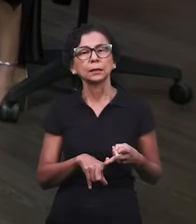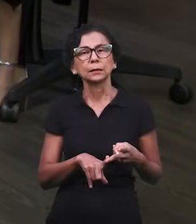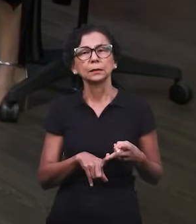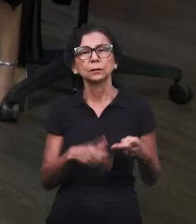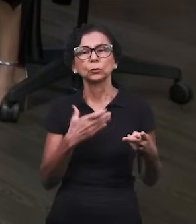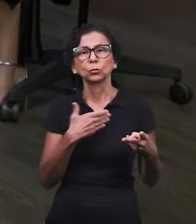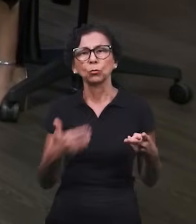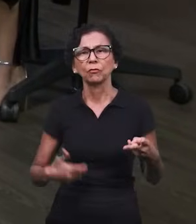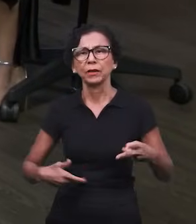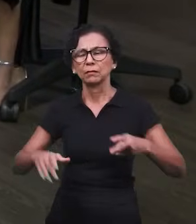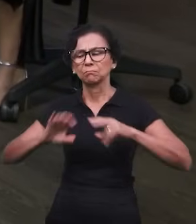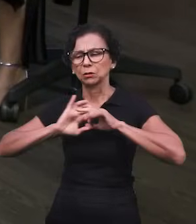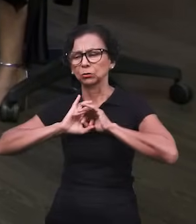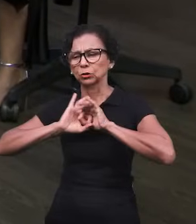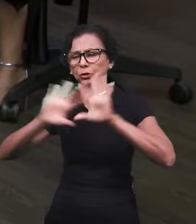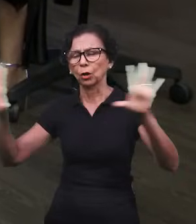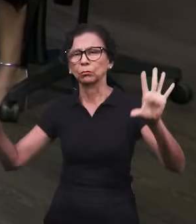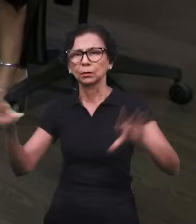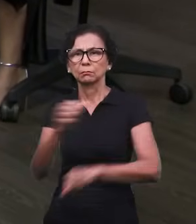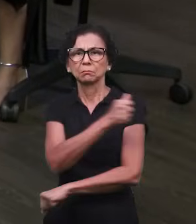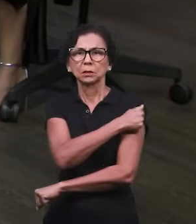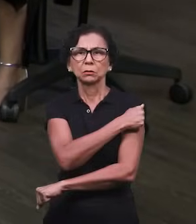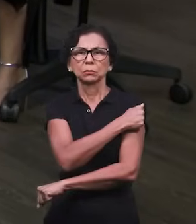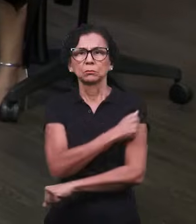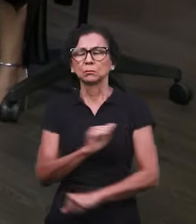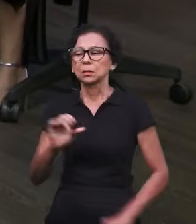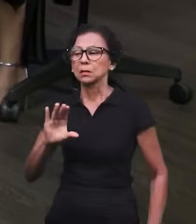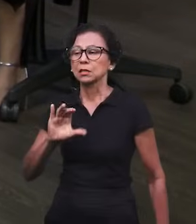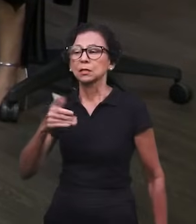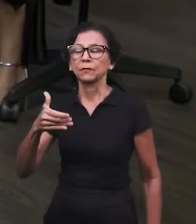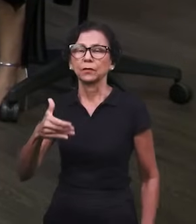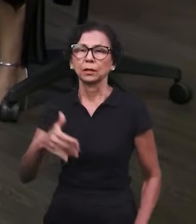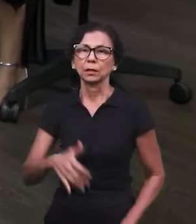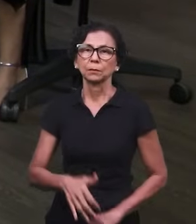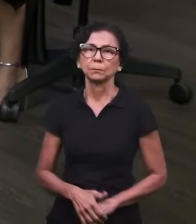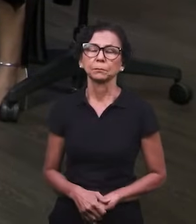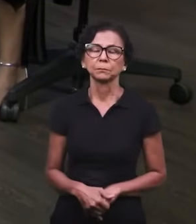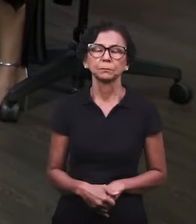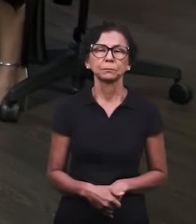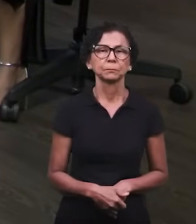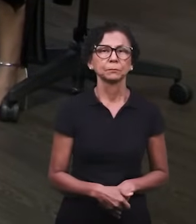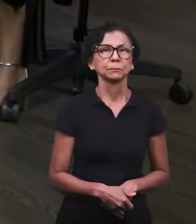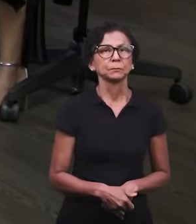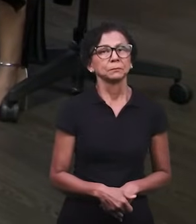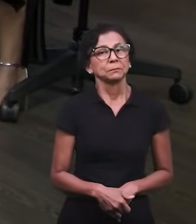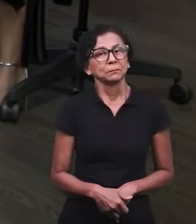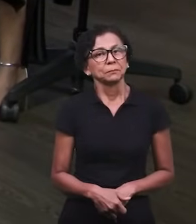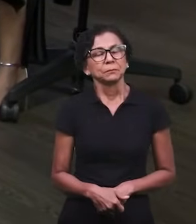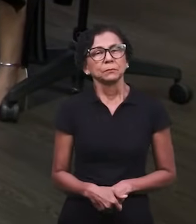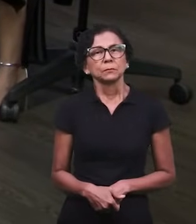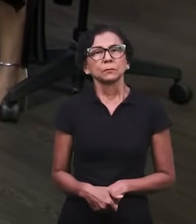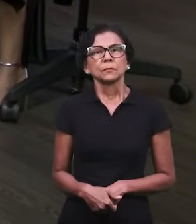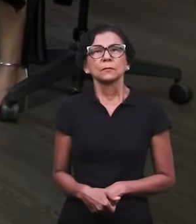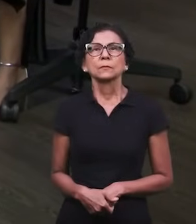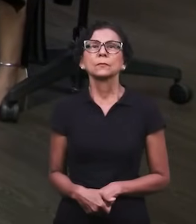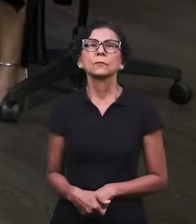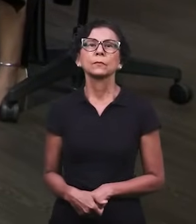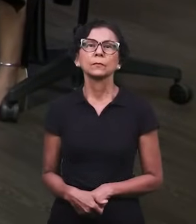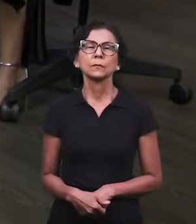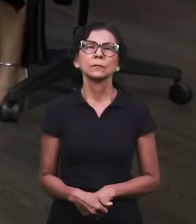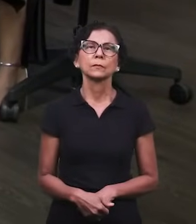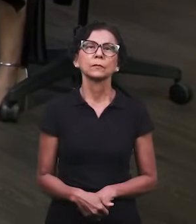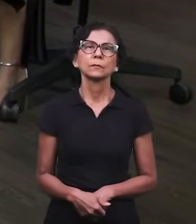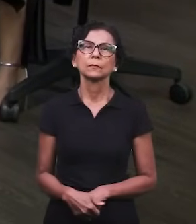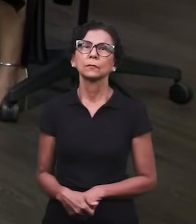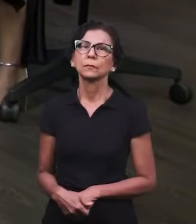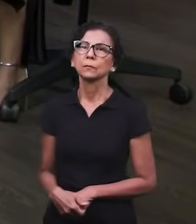E aí, quanto mais segurança ele tem do que quer, do que busca, e eventualmente, inclusive,